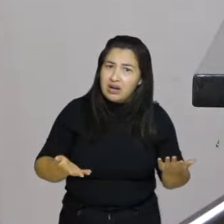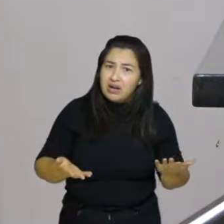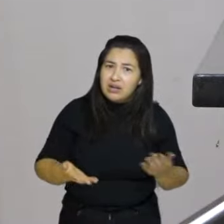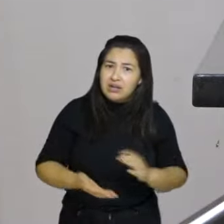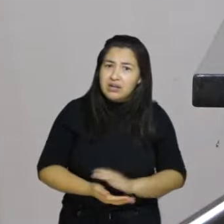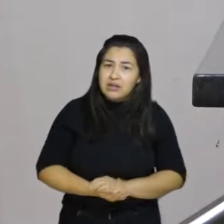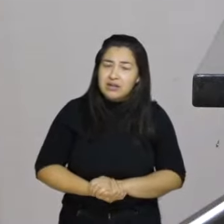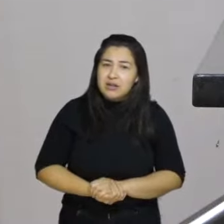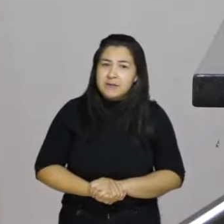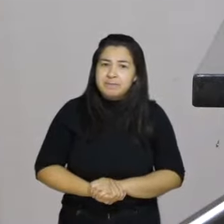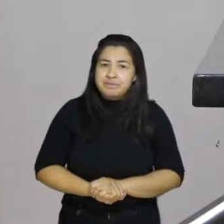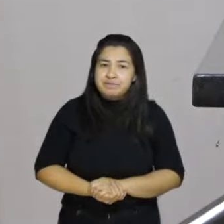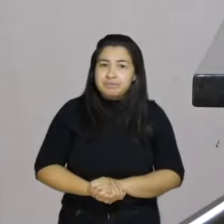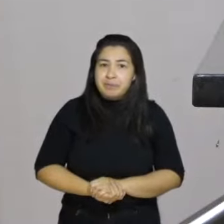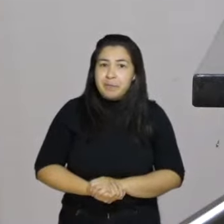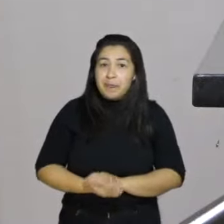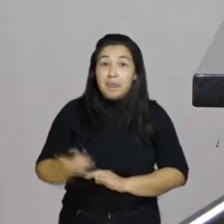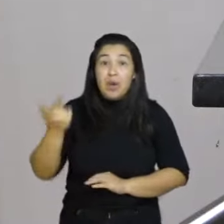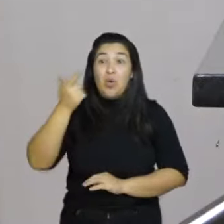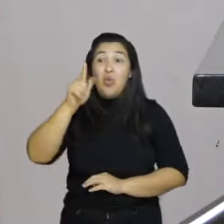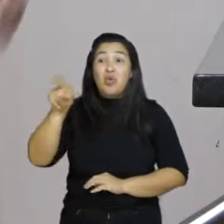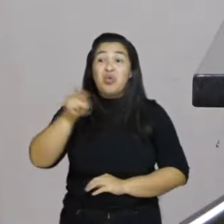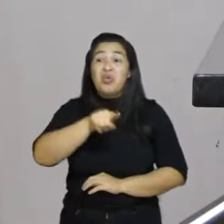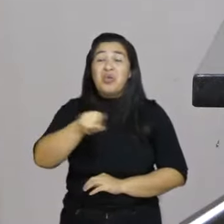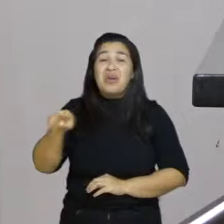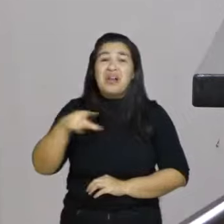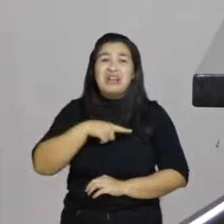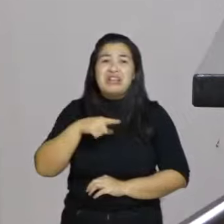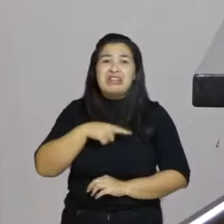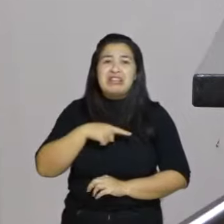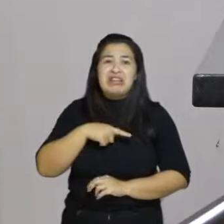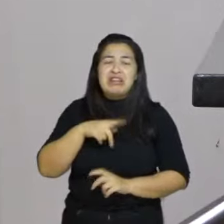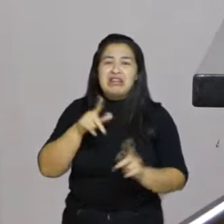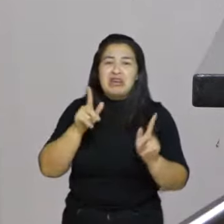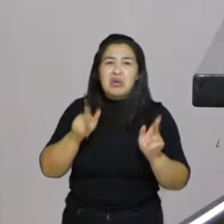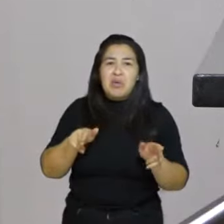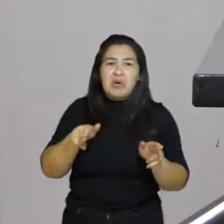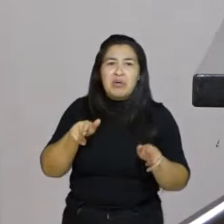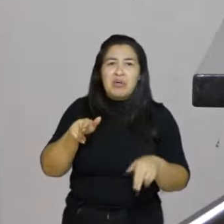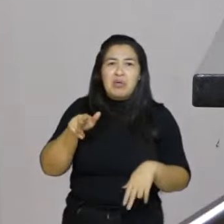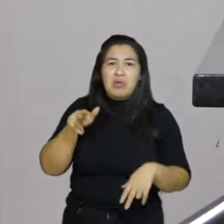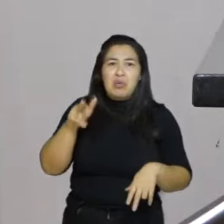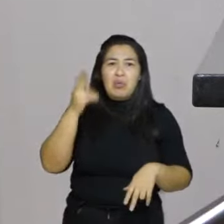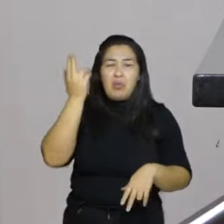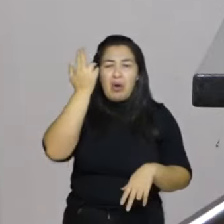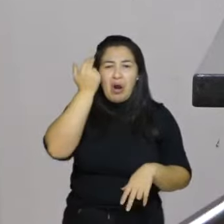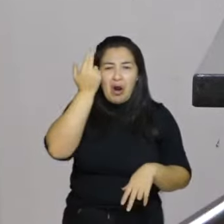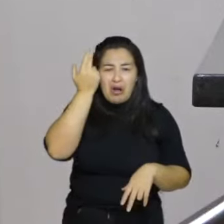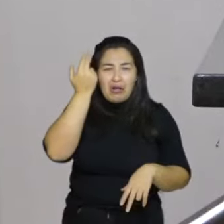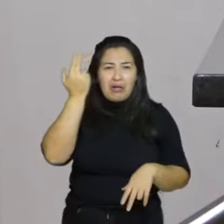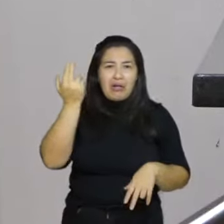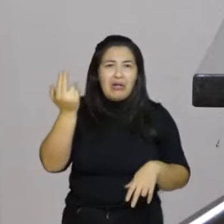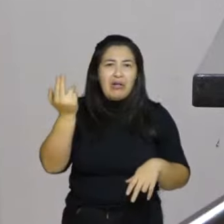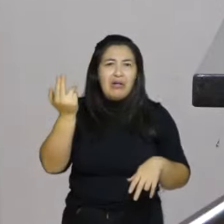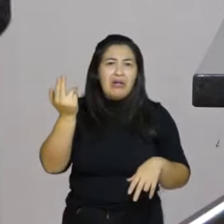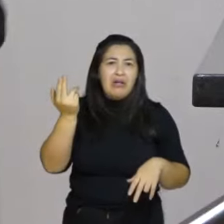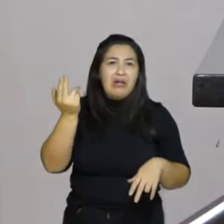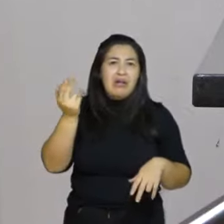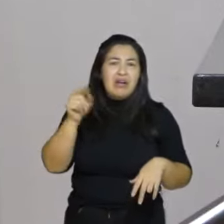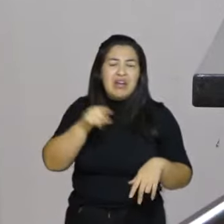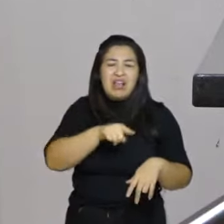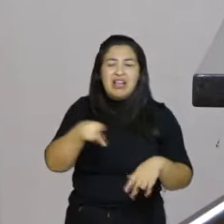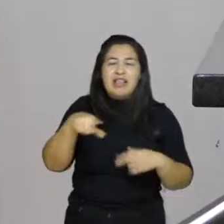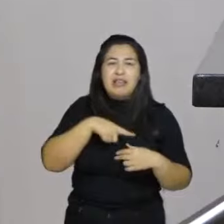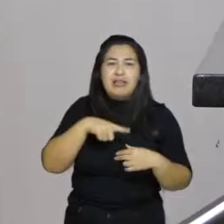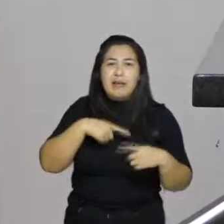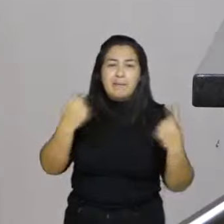nenhuma agora tem um outro jumento hornio lá em outro estado Graças a Deus não é aqui no nosso falando de que tem que ter uma